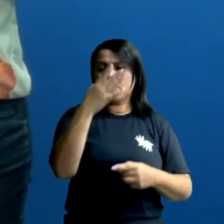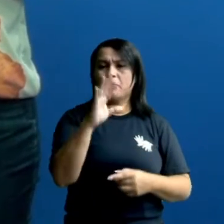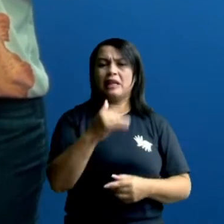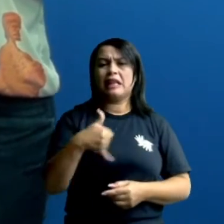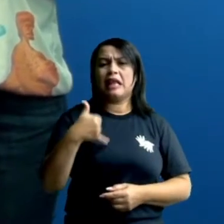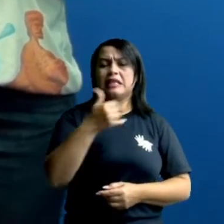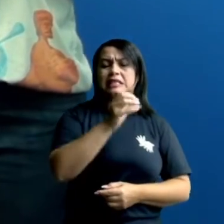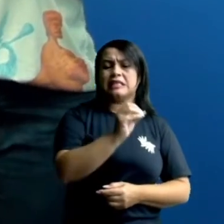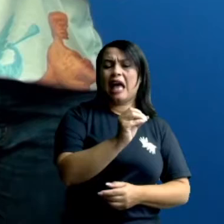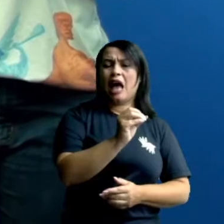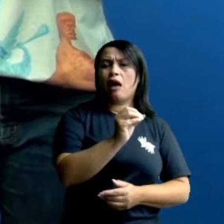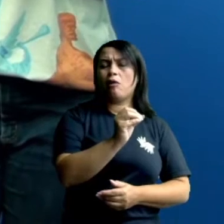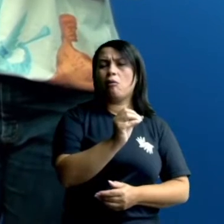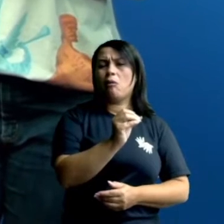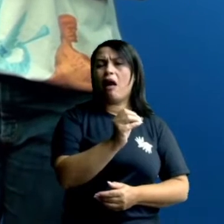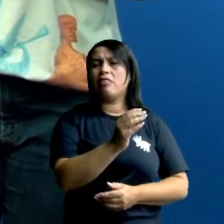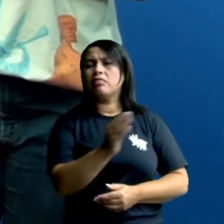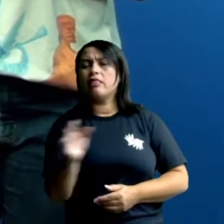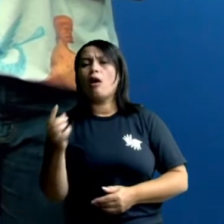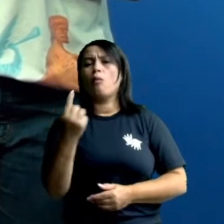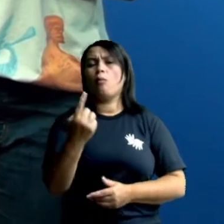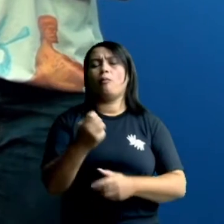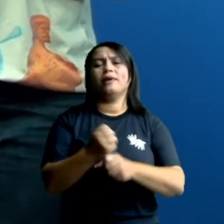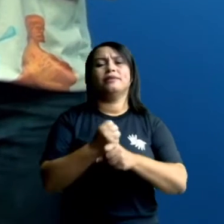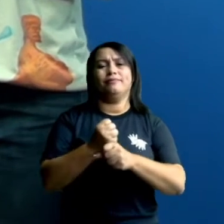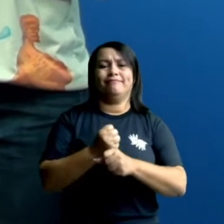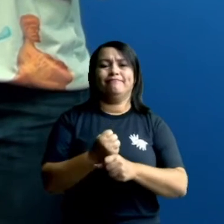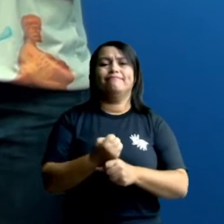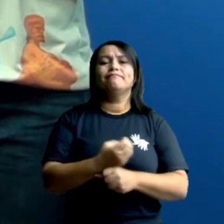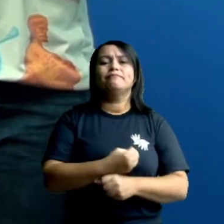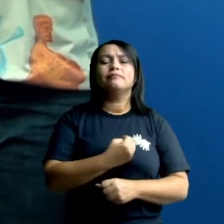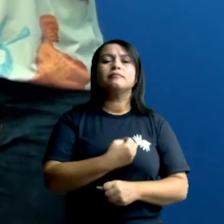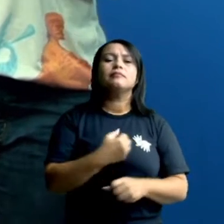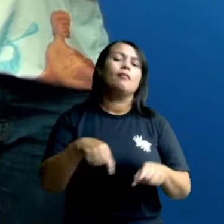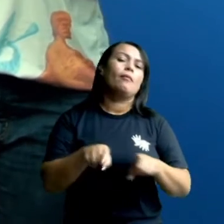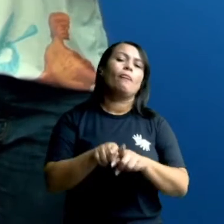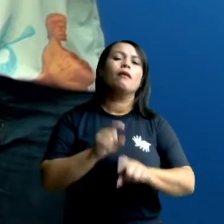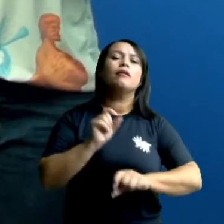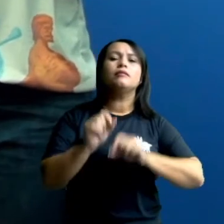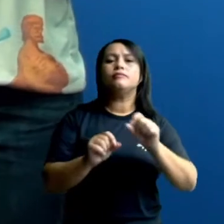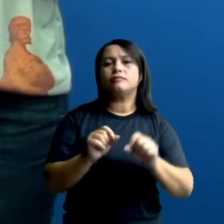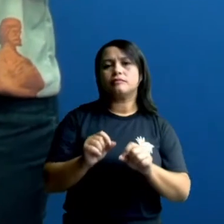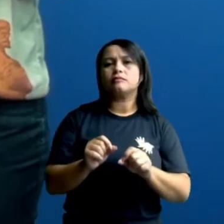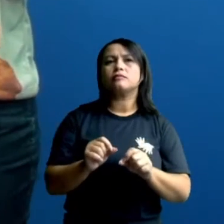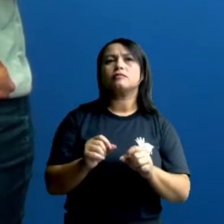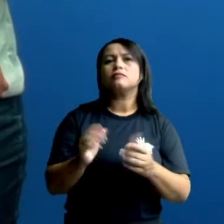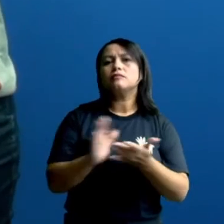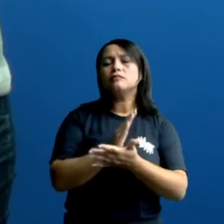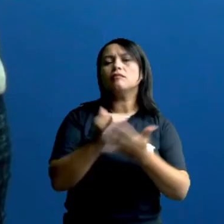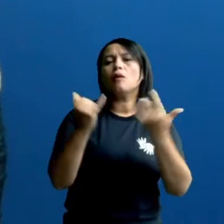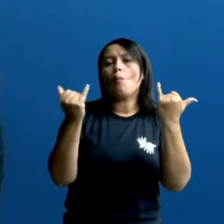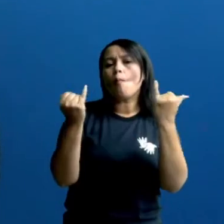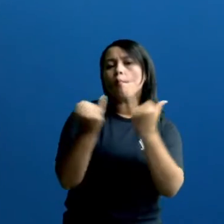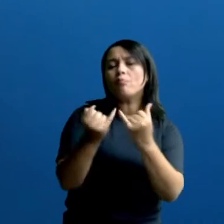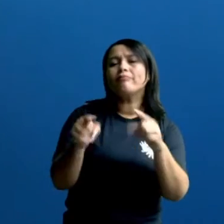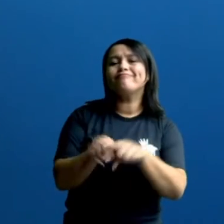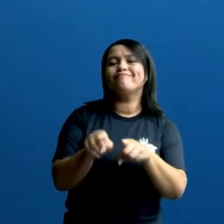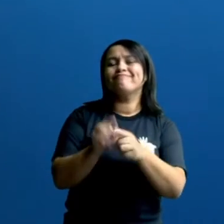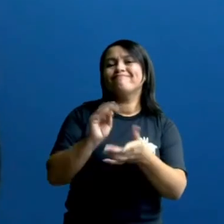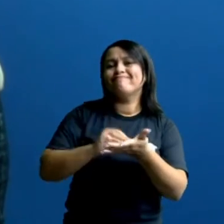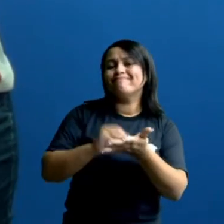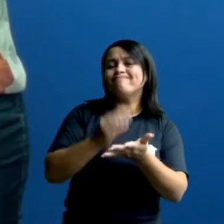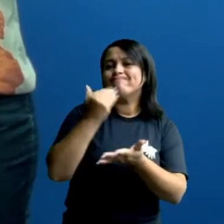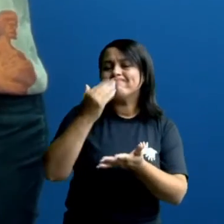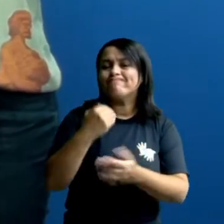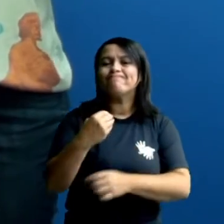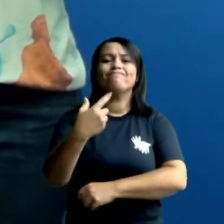vida. Certo? Aí a gente vai ter a questão da a questão da desnutrição, a questão da vacinação,